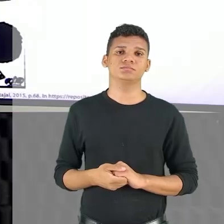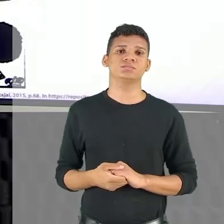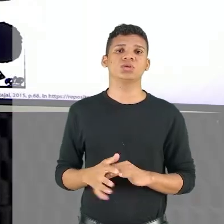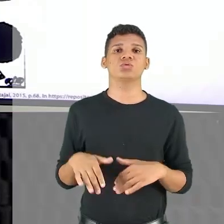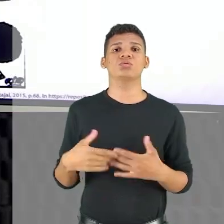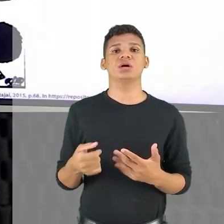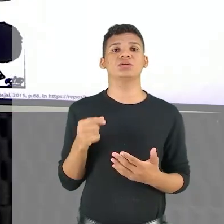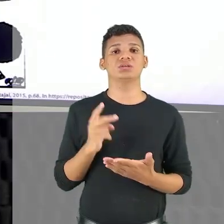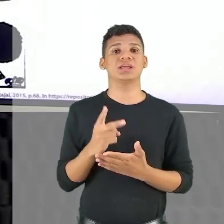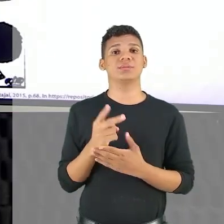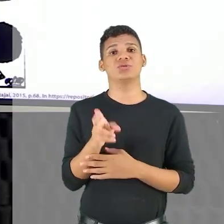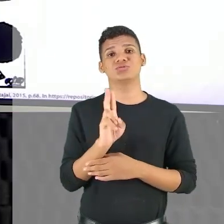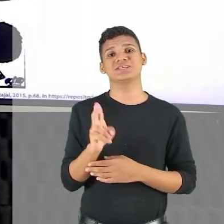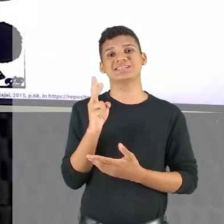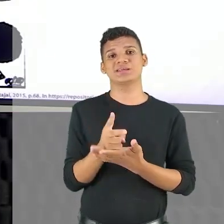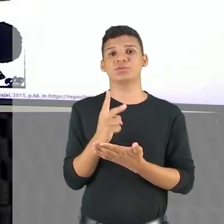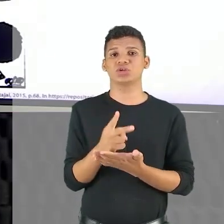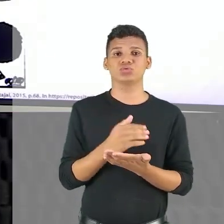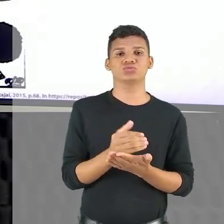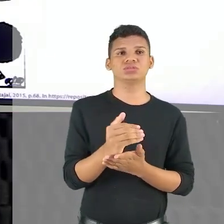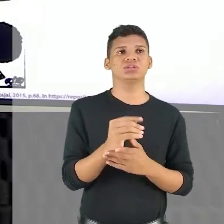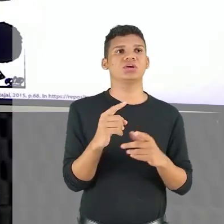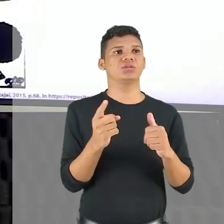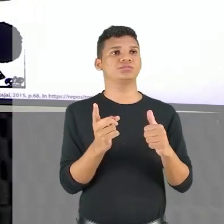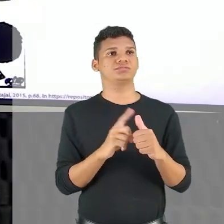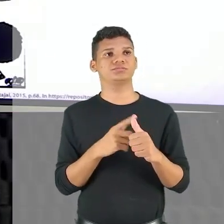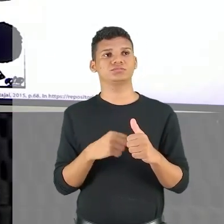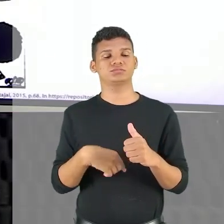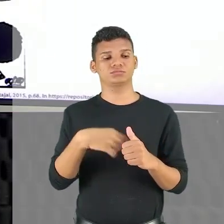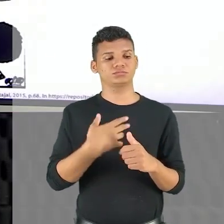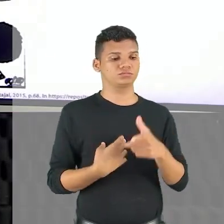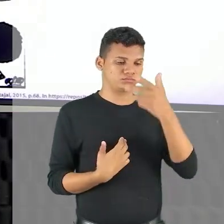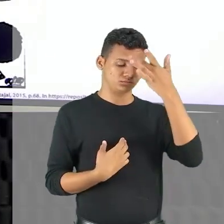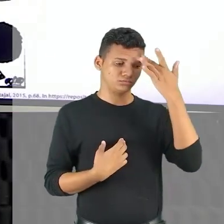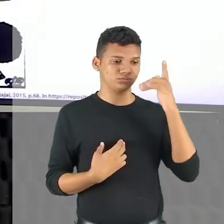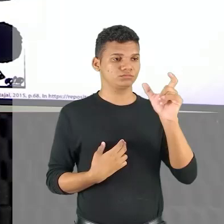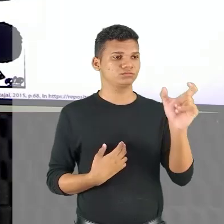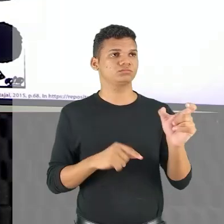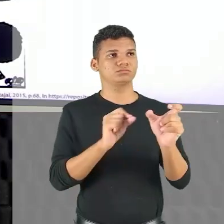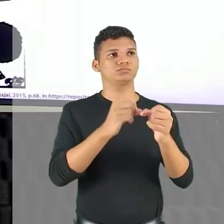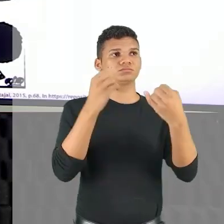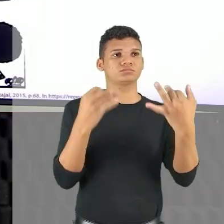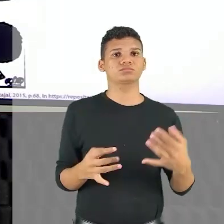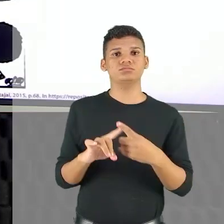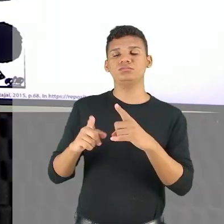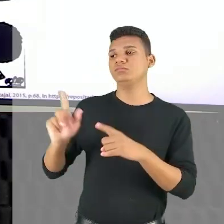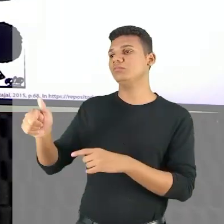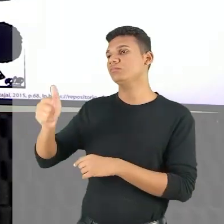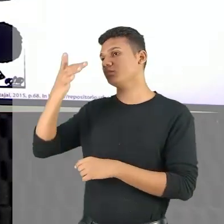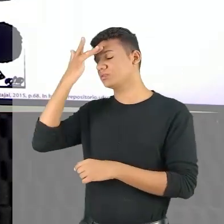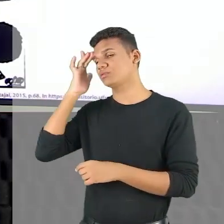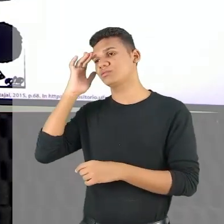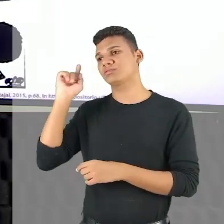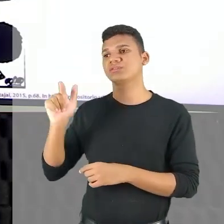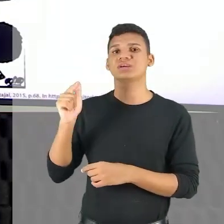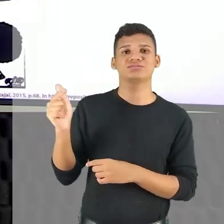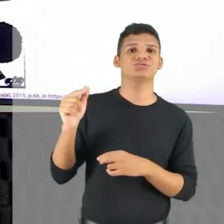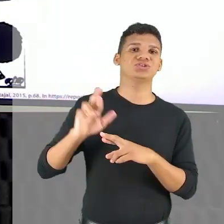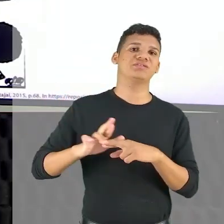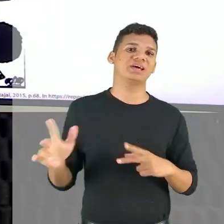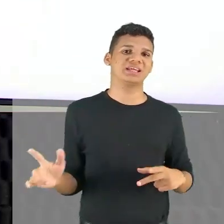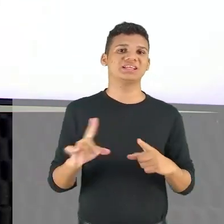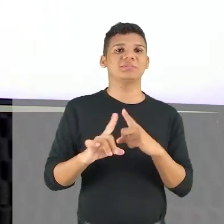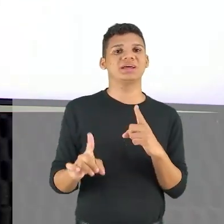seria utilizada aqui no início? Uma diz que as pessoas esperam que esse ano seja melhor. Ela diz o contrário. Então, se ela diz o